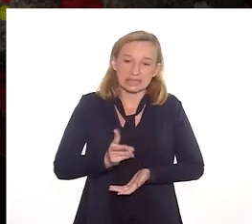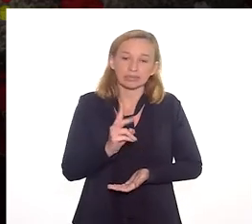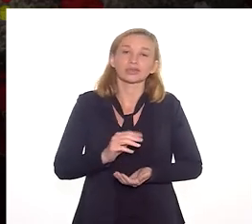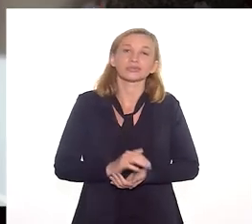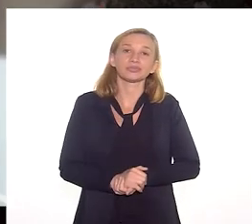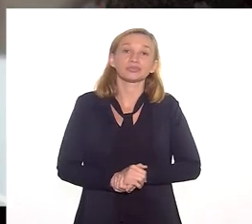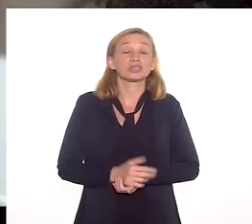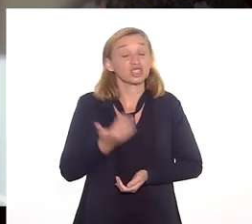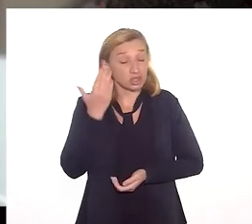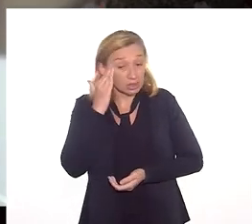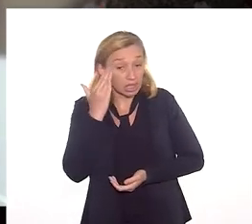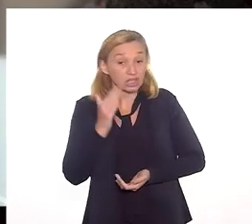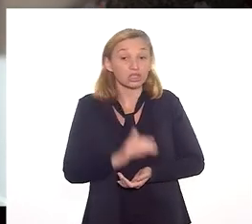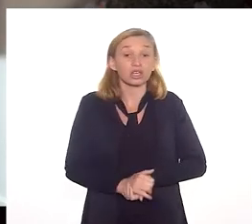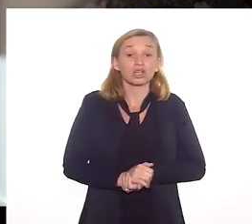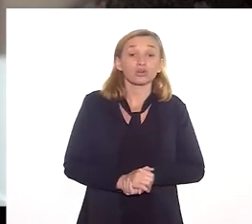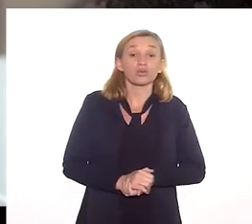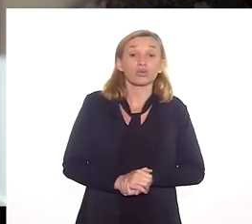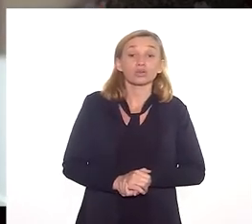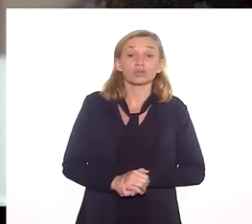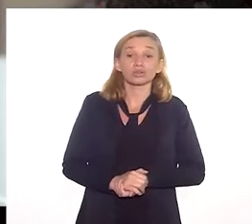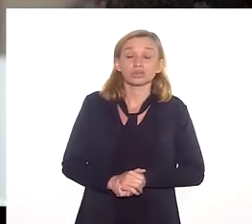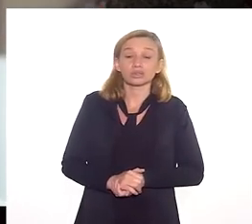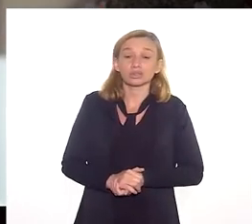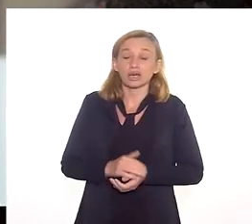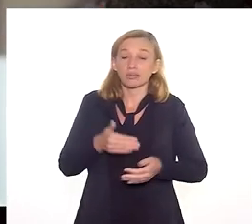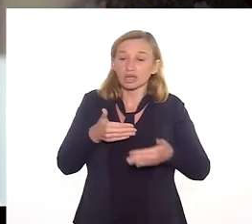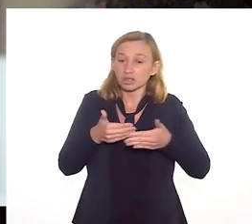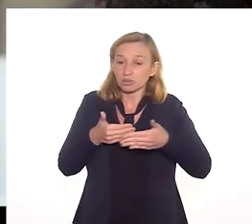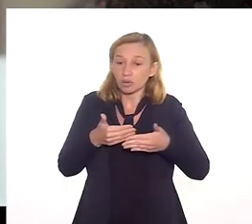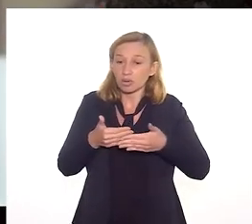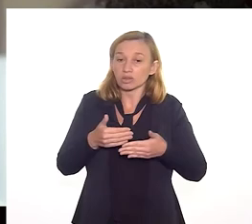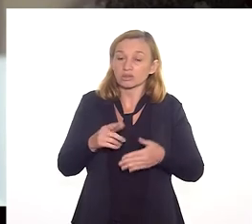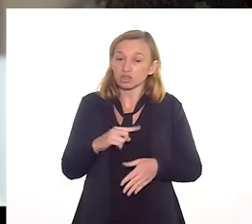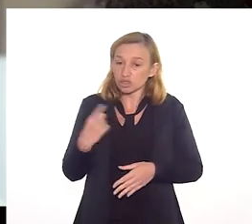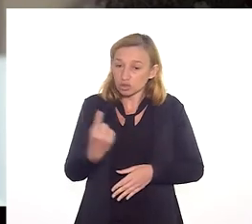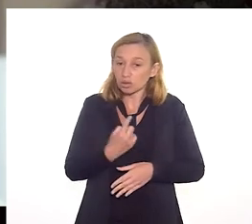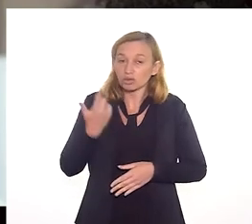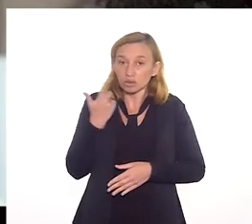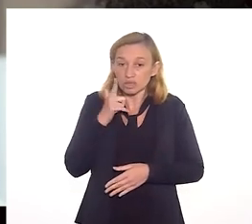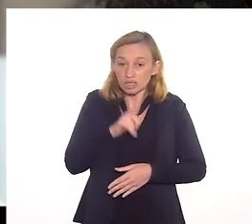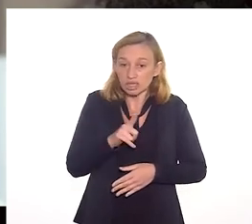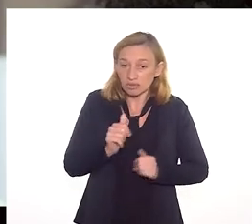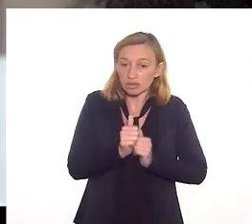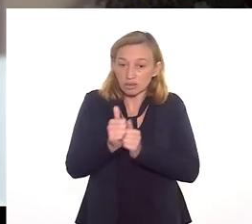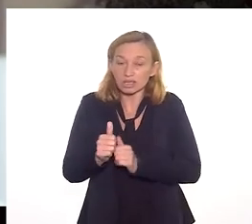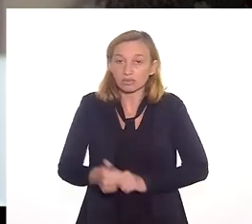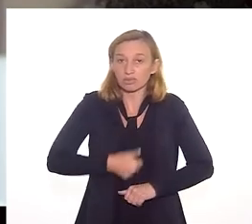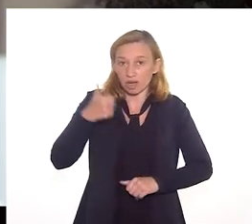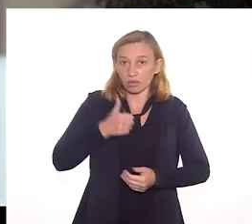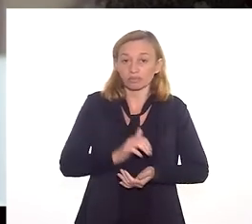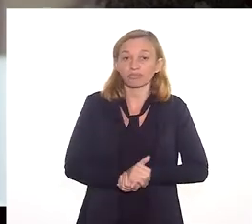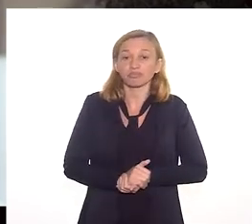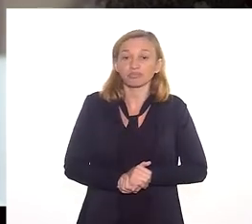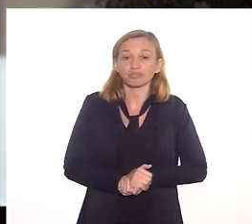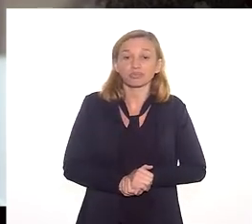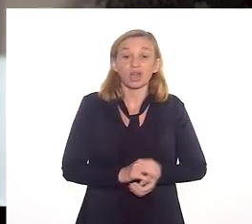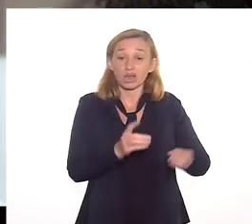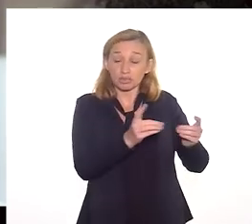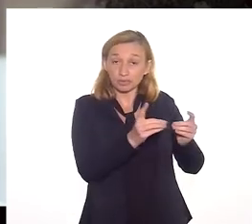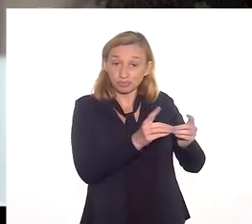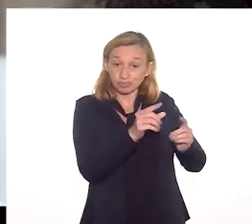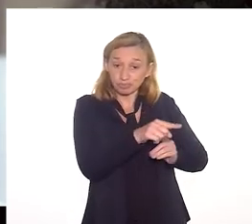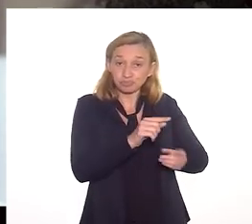sempre, sempre. A gente entende que quando a paciente está mais próxima da gente, a gente consegue fazer um seguimento melhor.